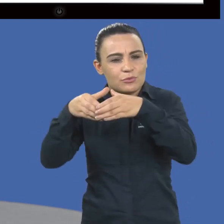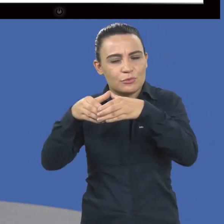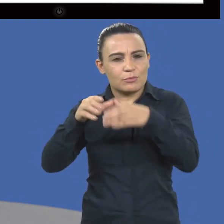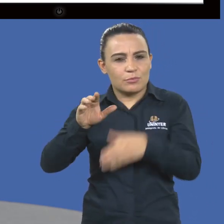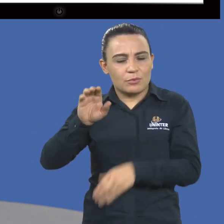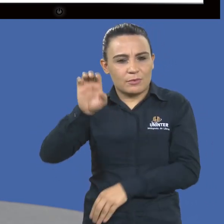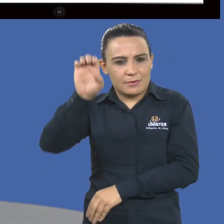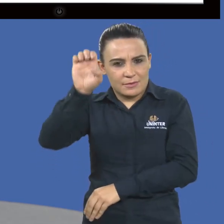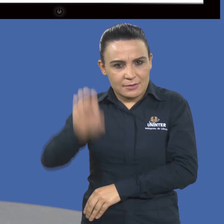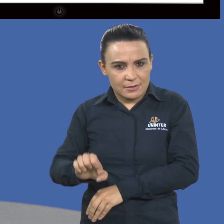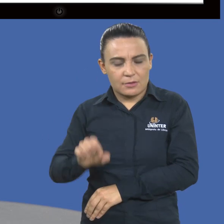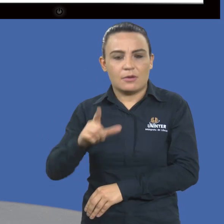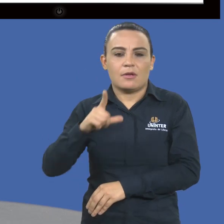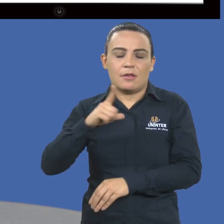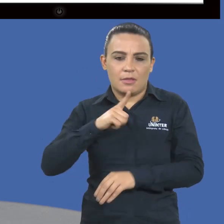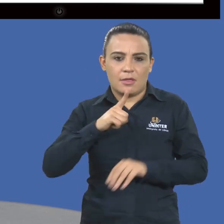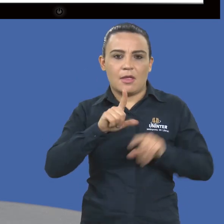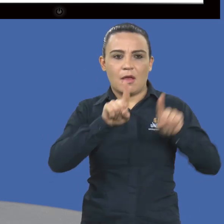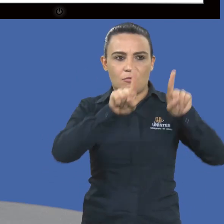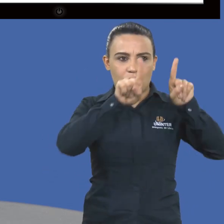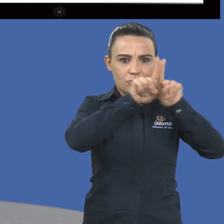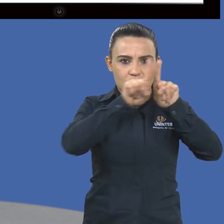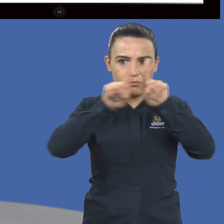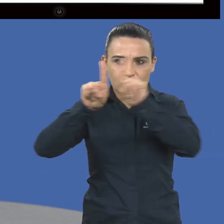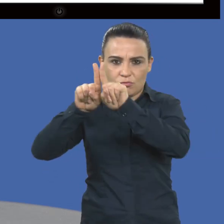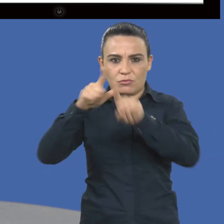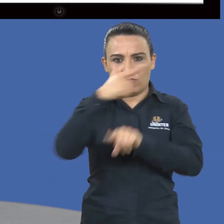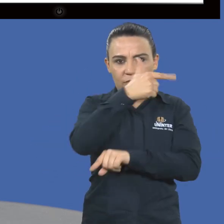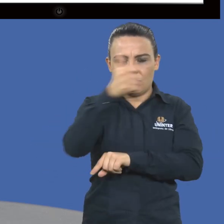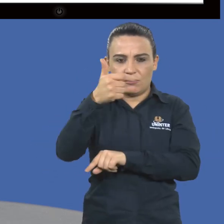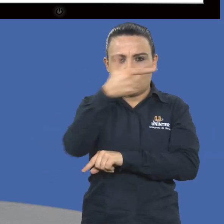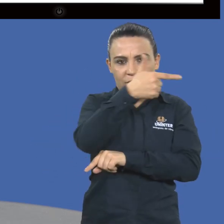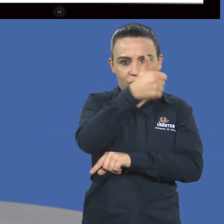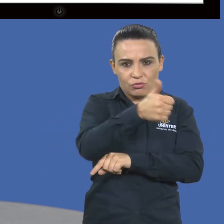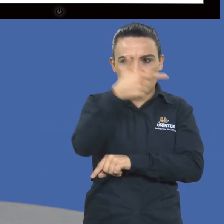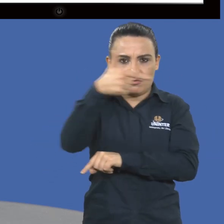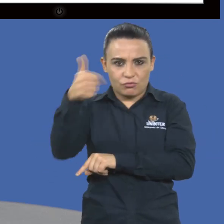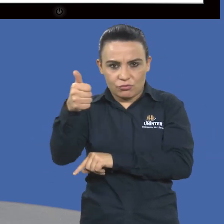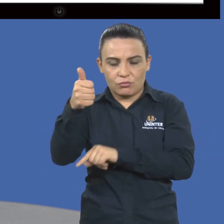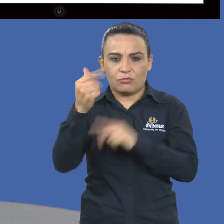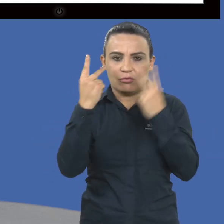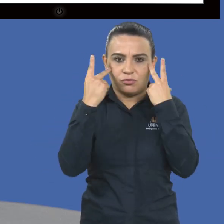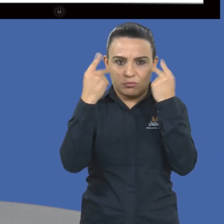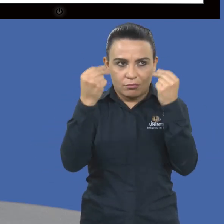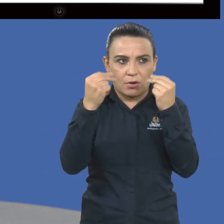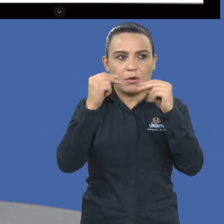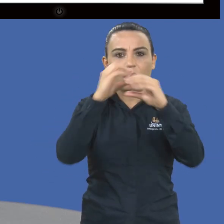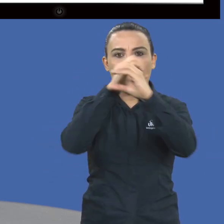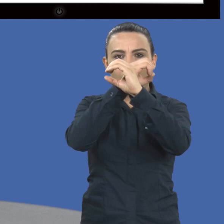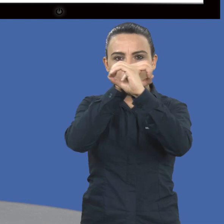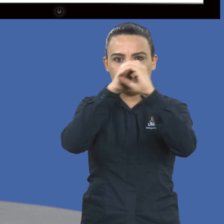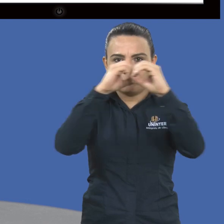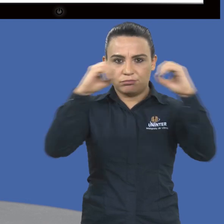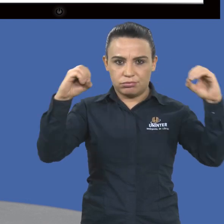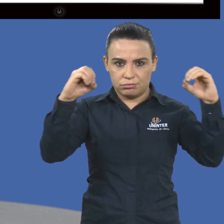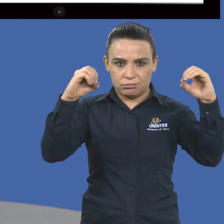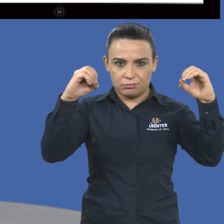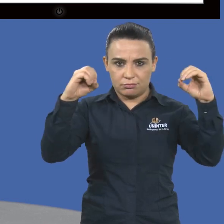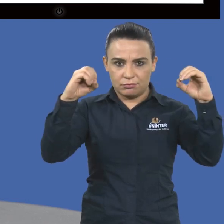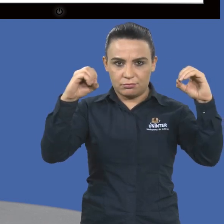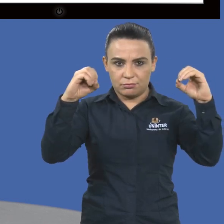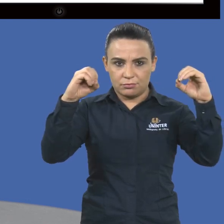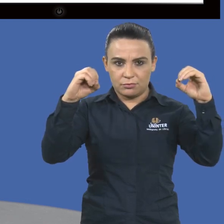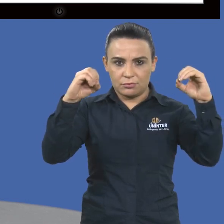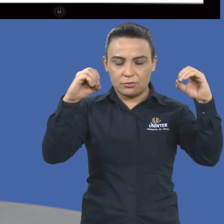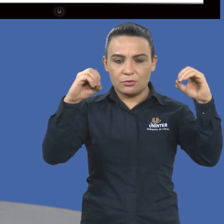lado esquerdo, nós vemos 2 cromossomos 21 normais. A célula se divide